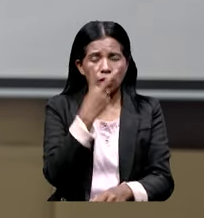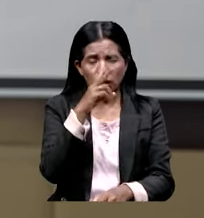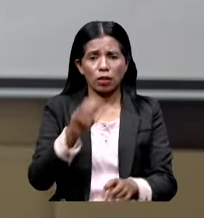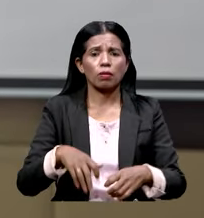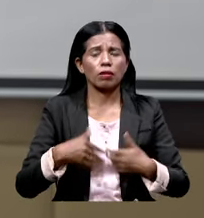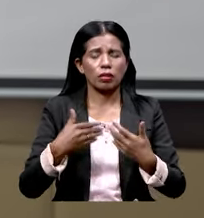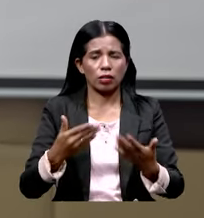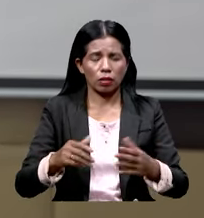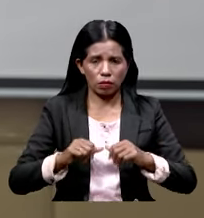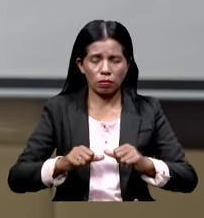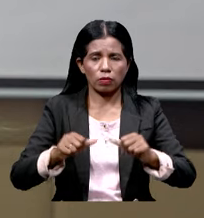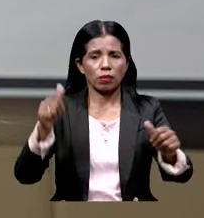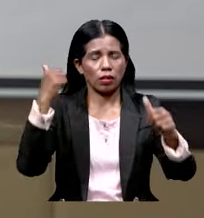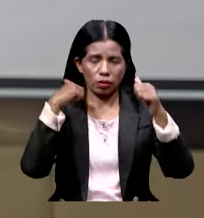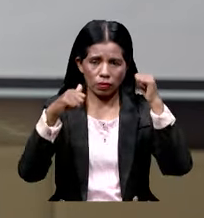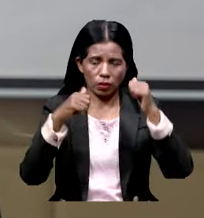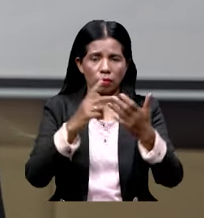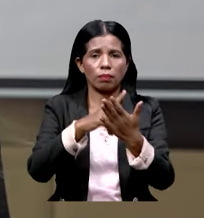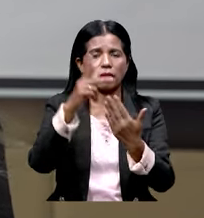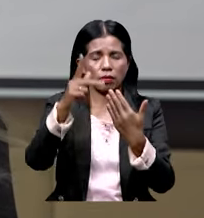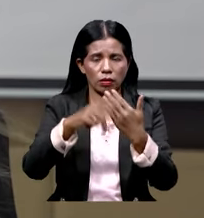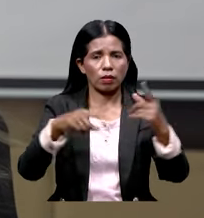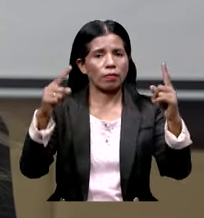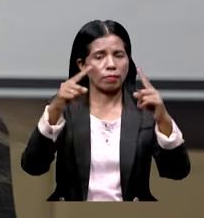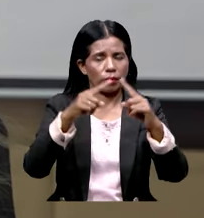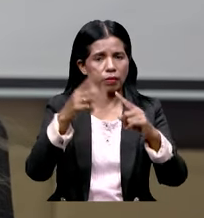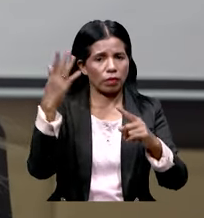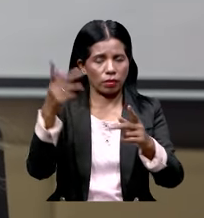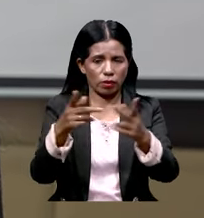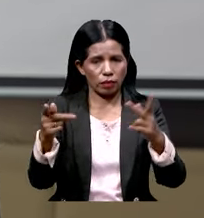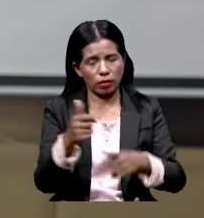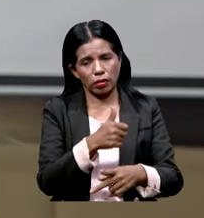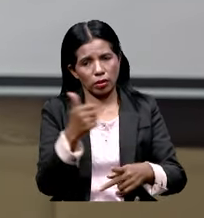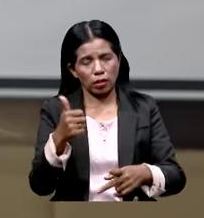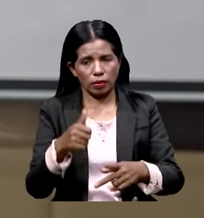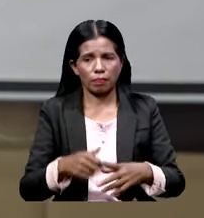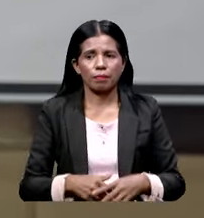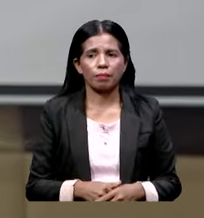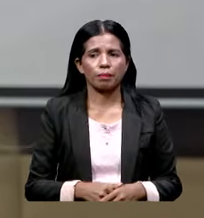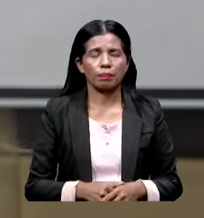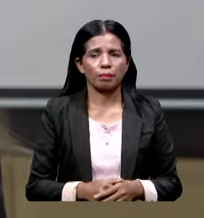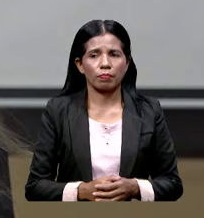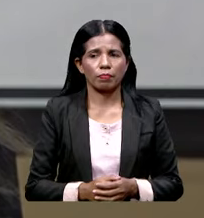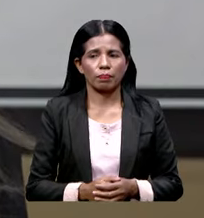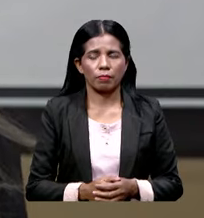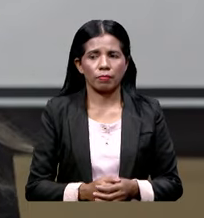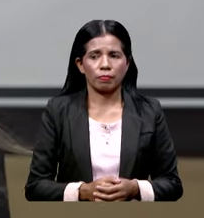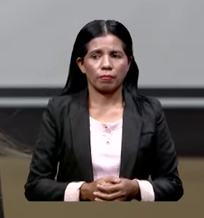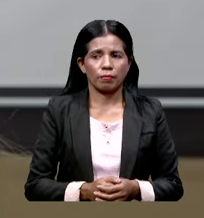expande atividade ga programa dane, ba ia fatisir seluk ya Timor Lara. This challenge innovation